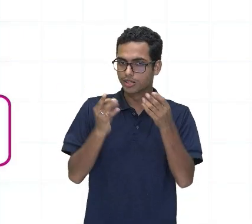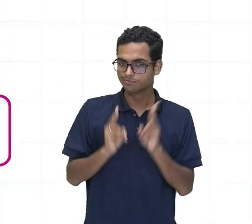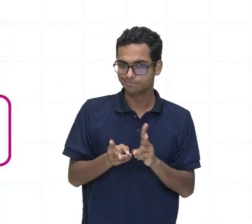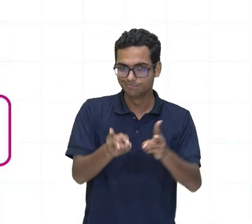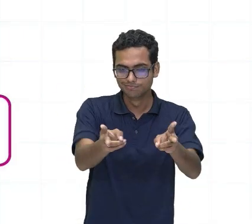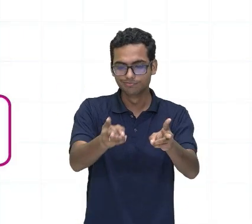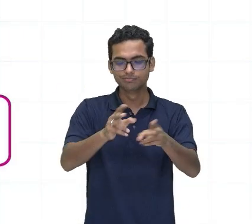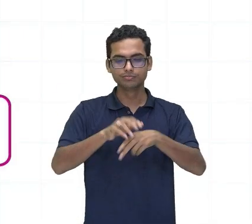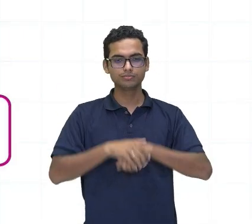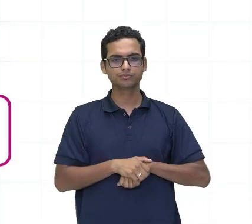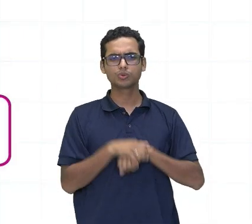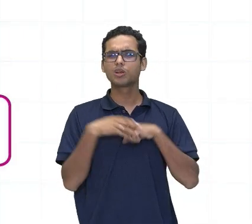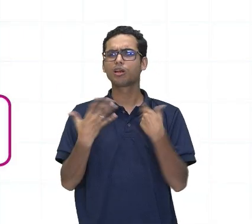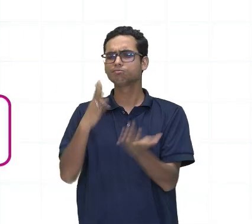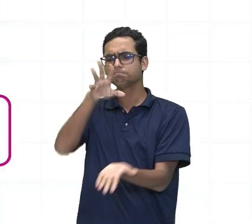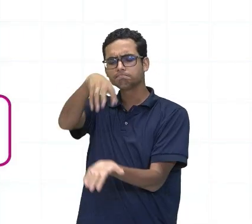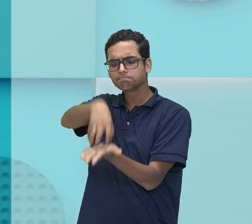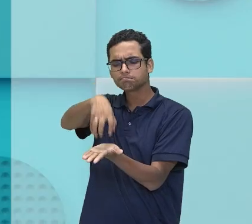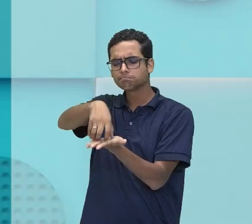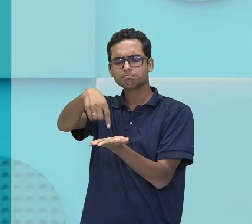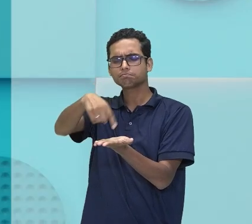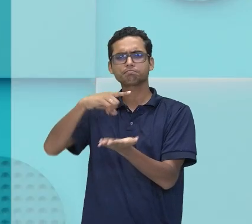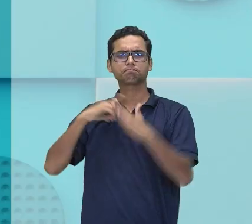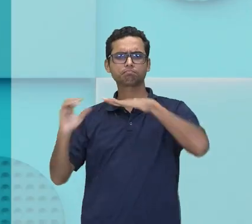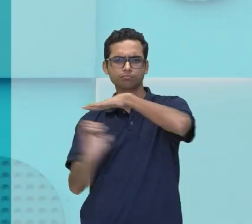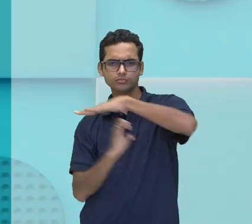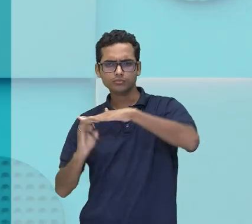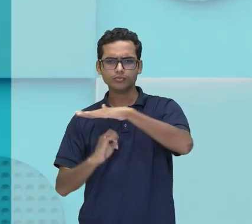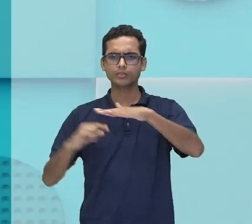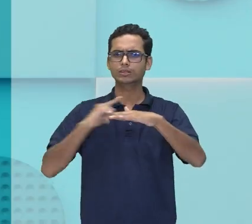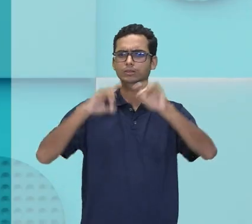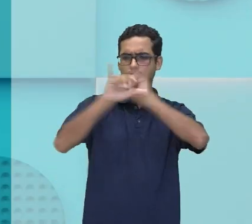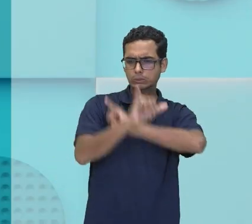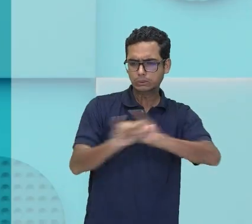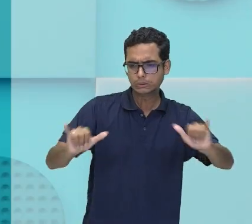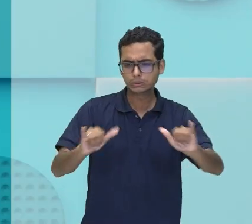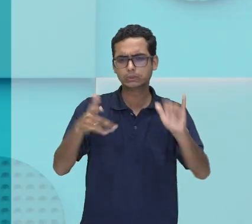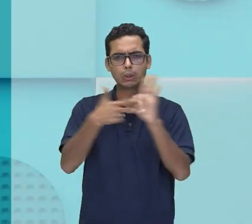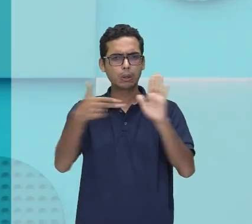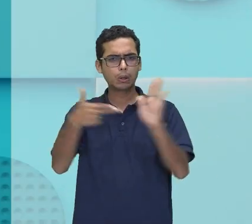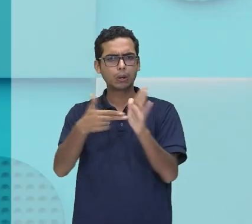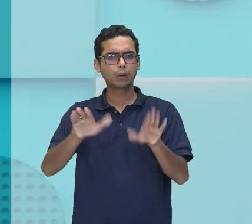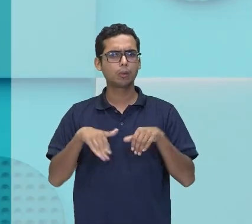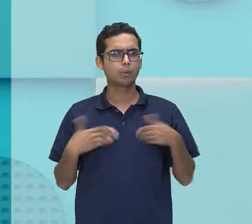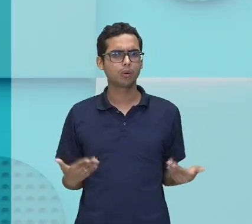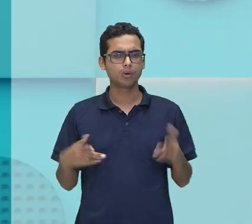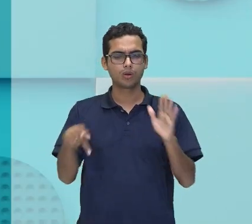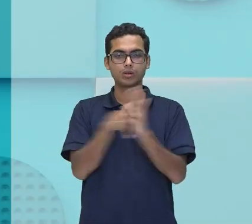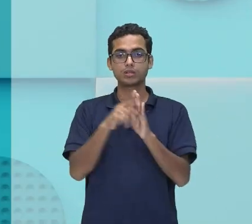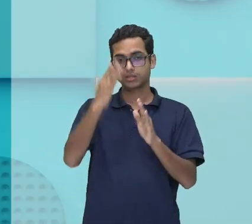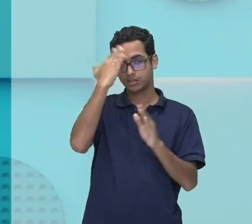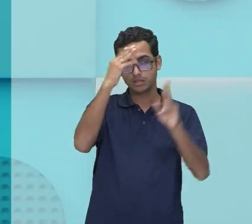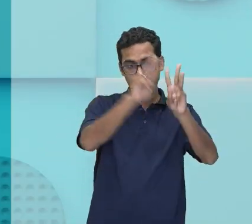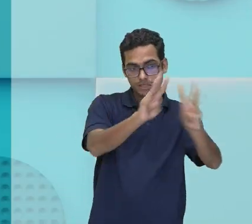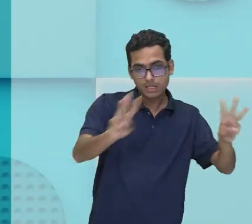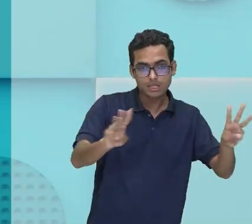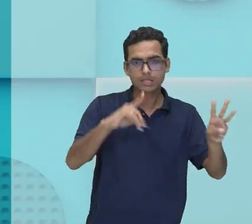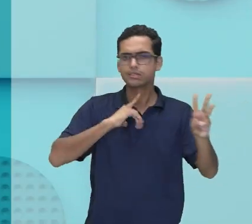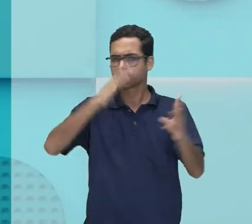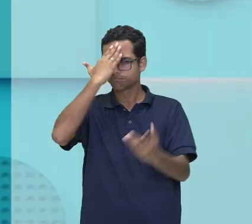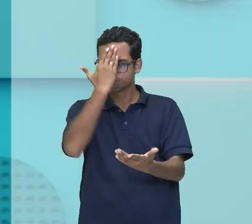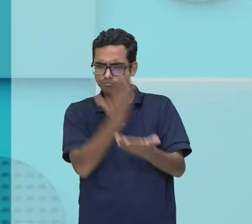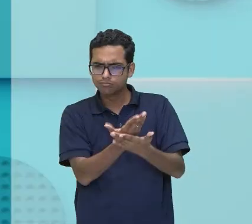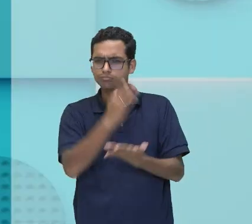vínculo foi notificado isso, né? Noticiado? Às vezes a gente tem que verificar tudo, qual é o link, qual é o site, se tem essa